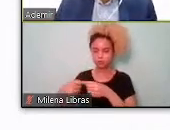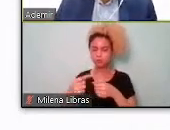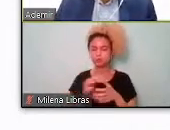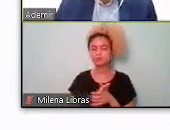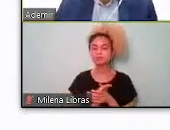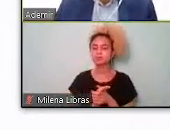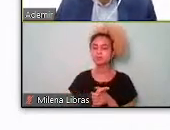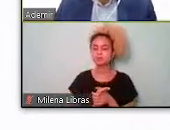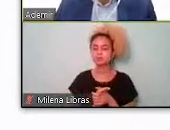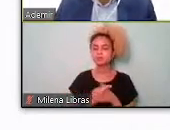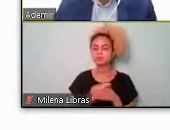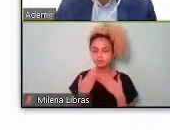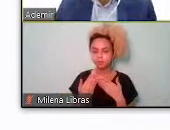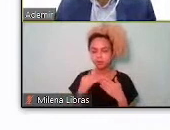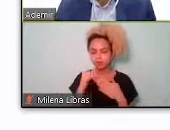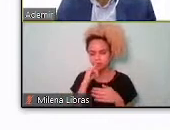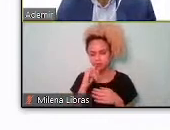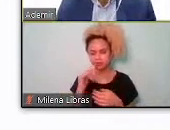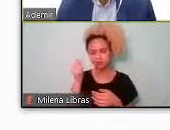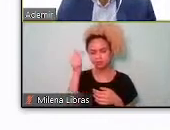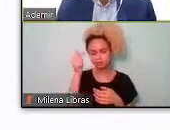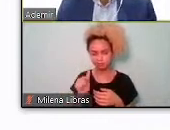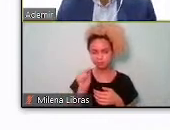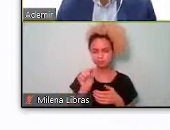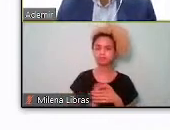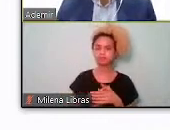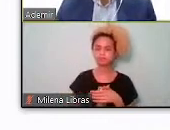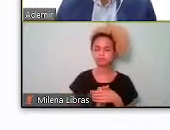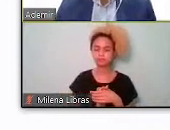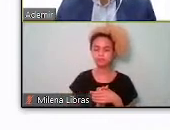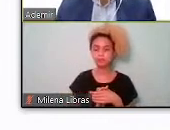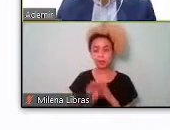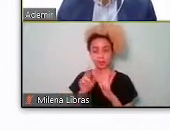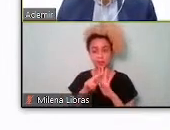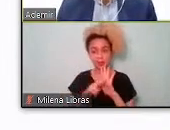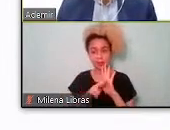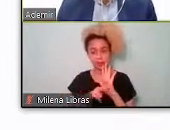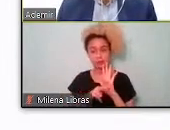Então, eu reforço muito essa norma,